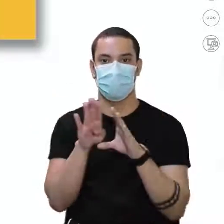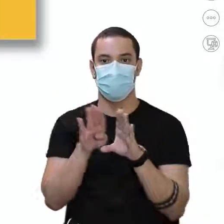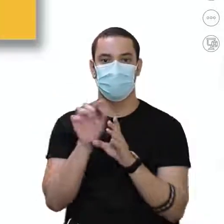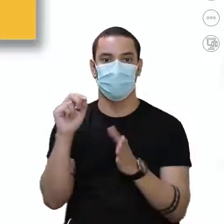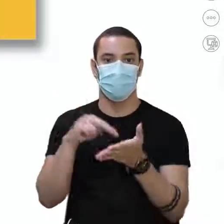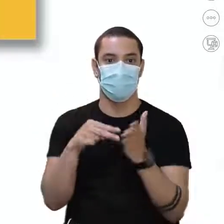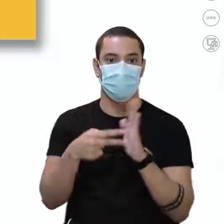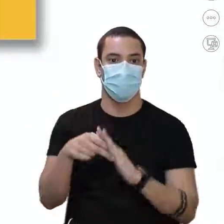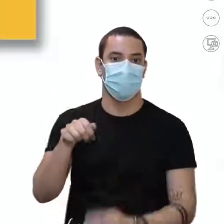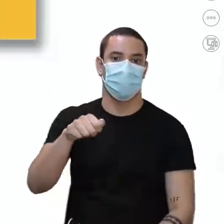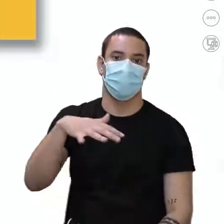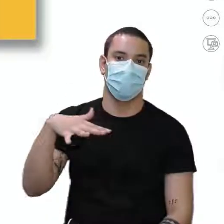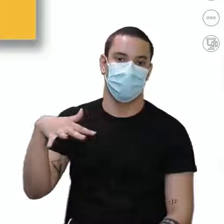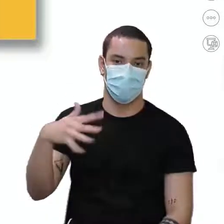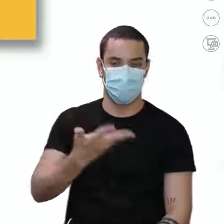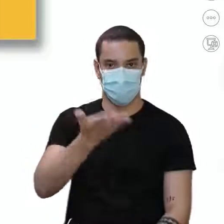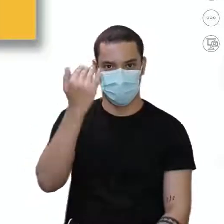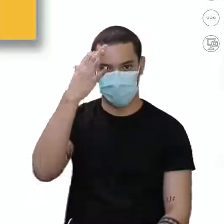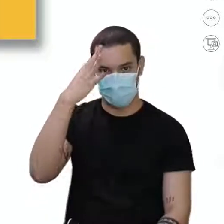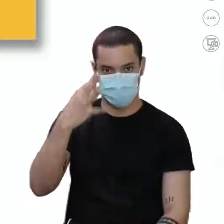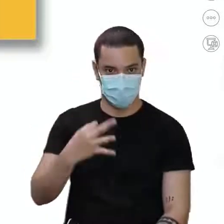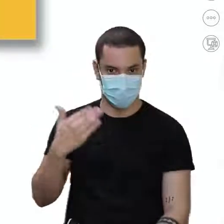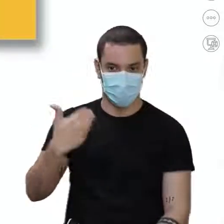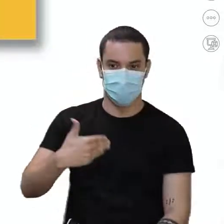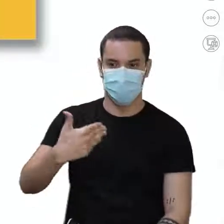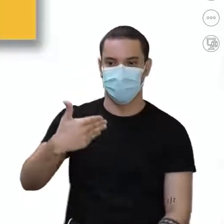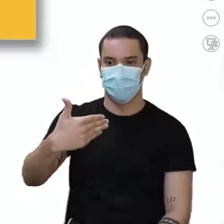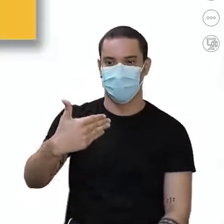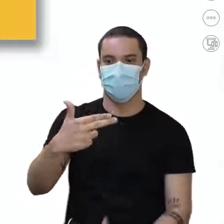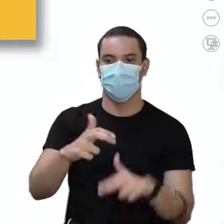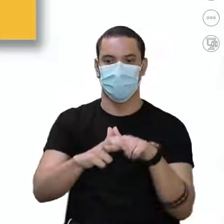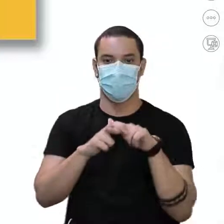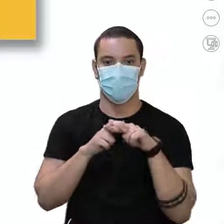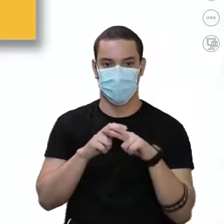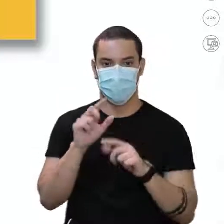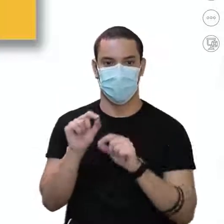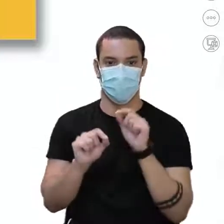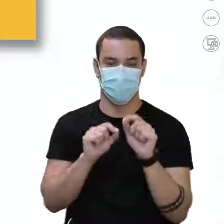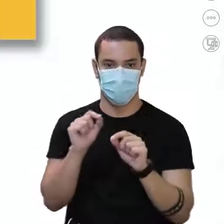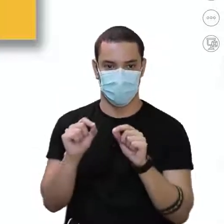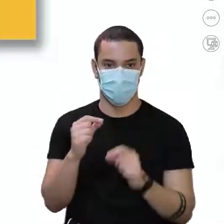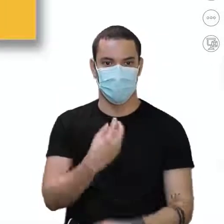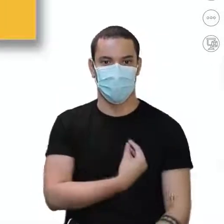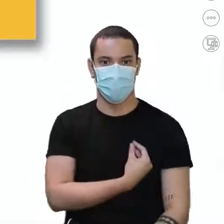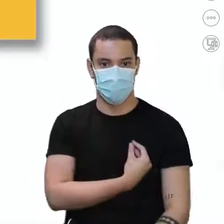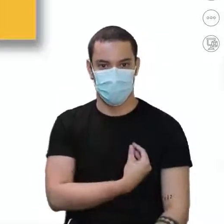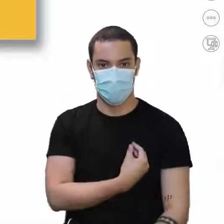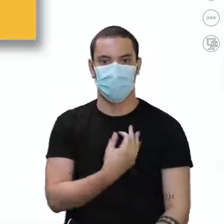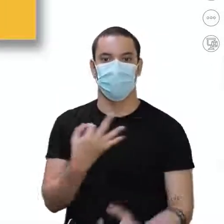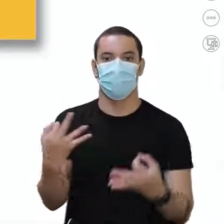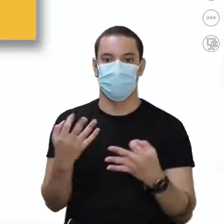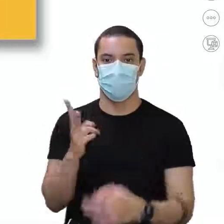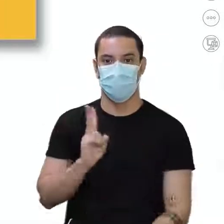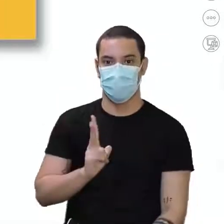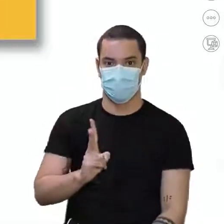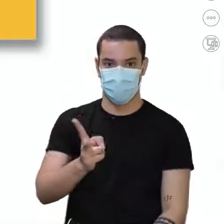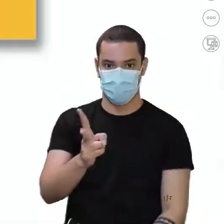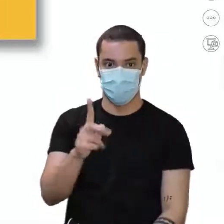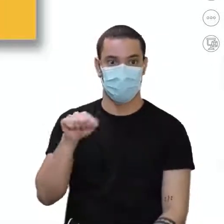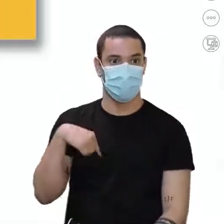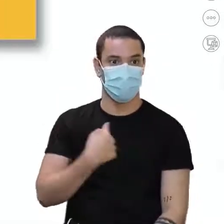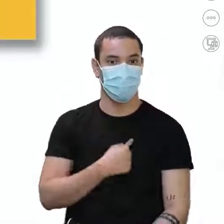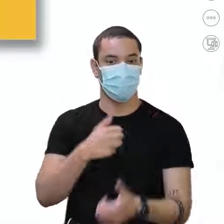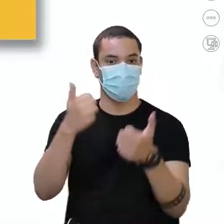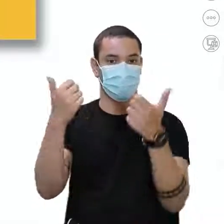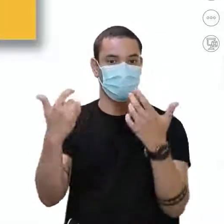estar a situação. Vamos entender isso mais pra frente. Então, Present Perfect Continuous, nós vamos falar sobre ele,